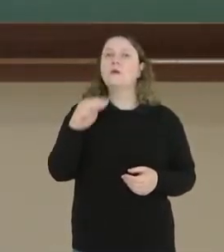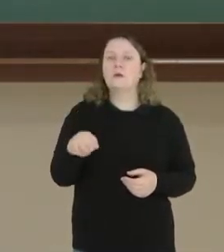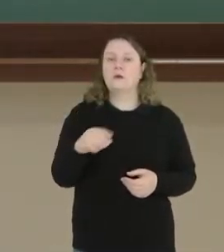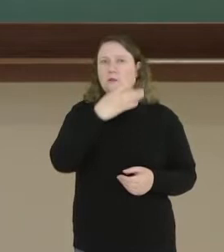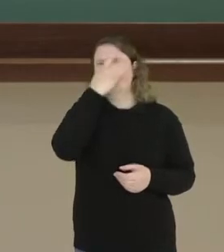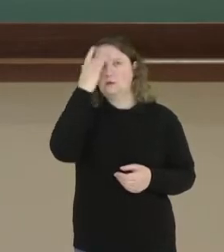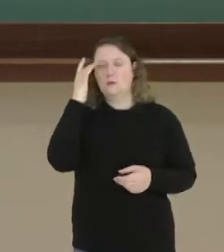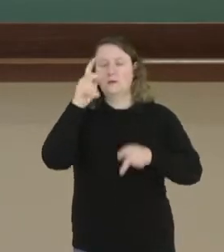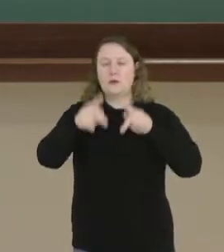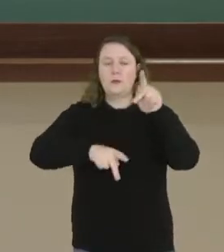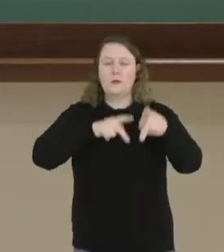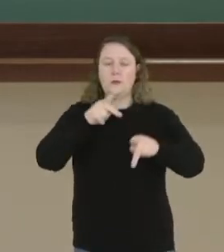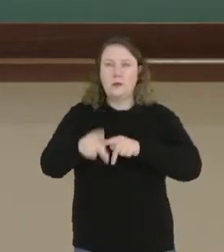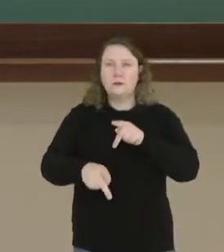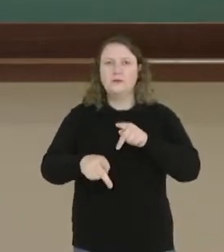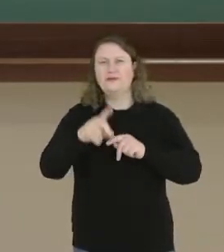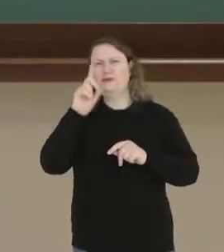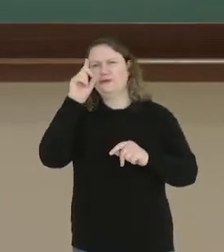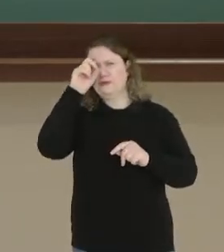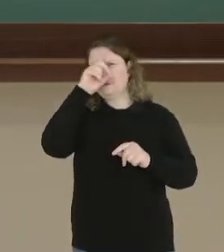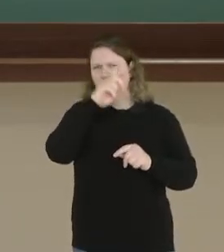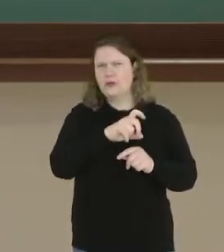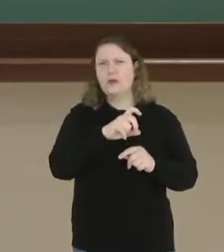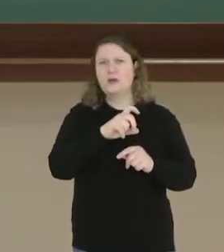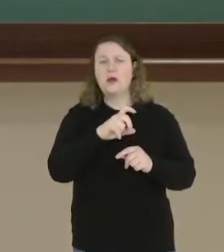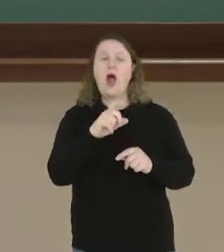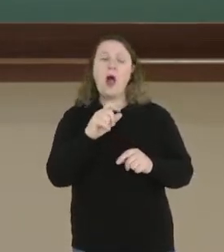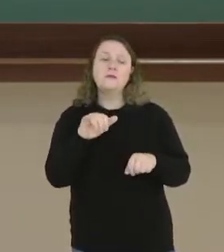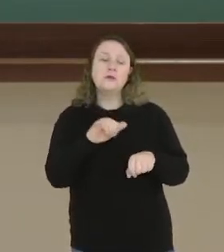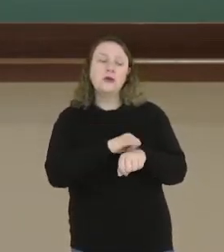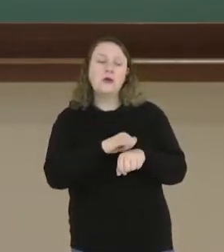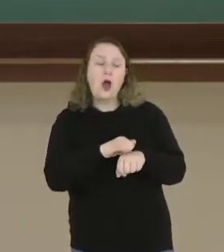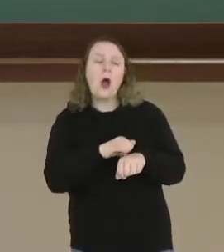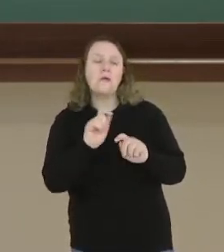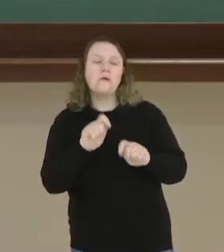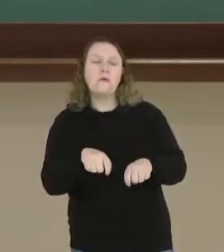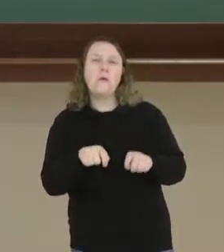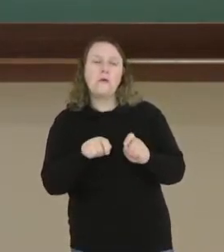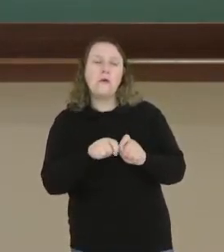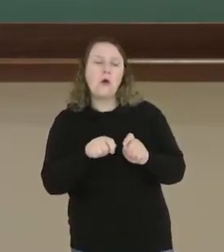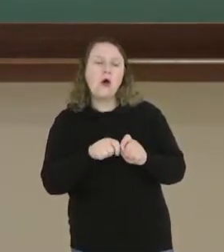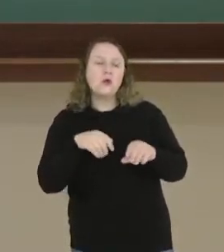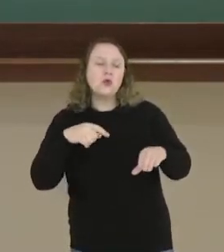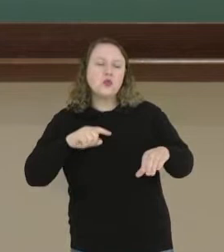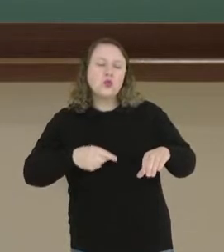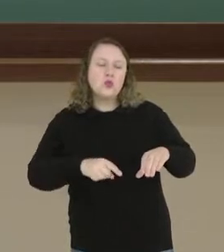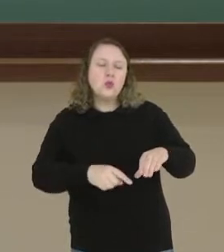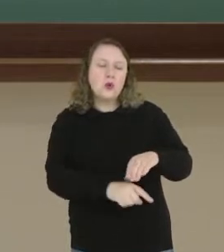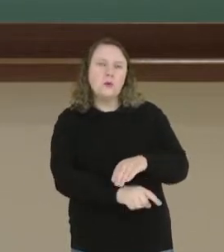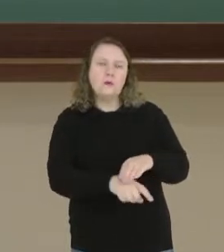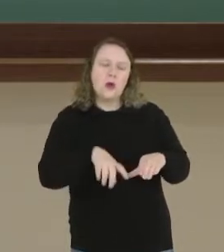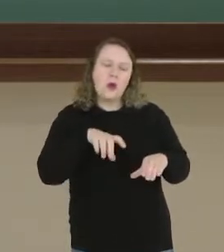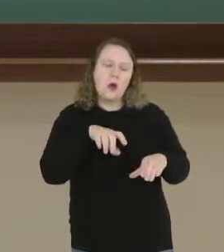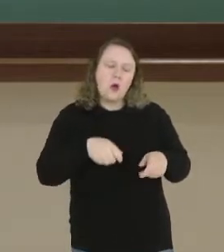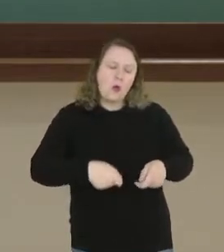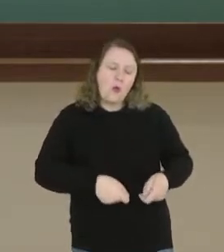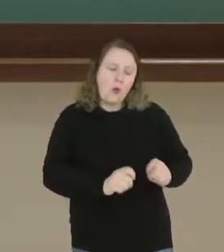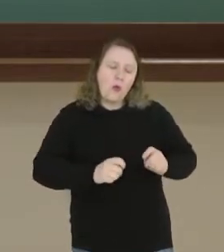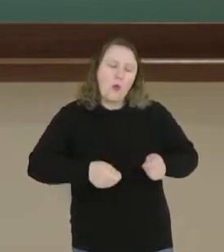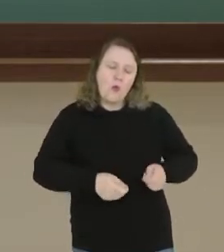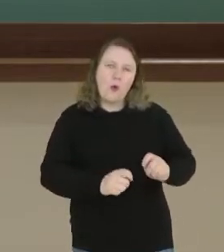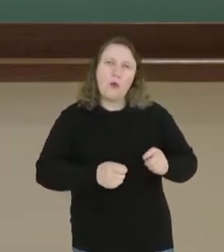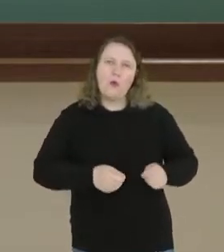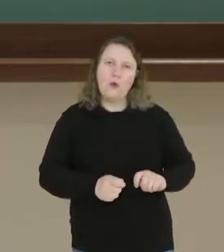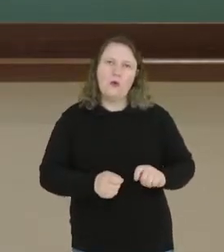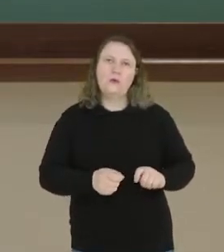cemitérios estava complicado, a solução encontrada foram catacumbas, túneis embaixo da cidade construída para guardarem seus mortos, seus